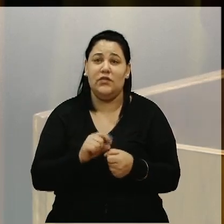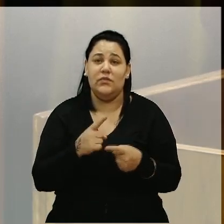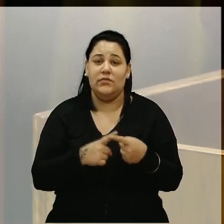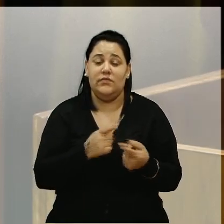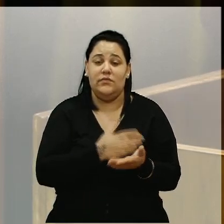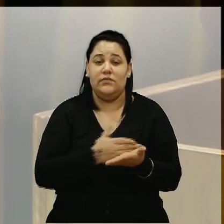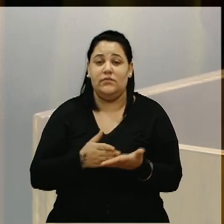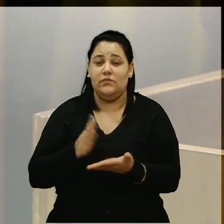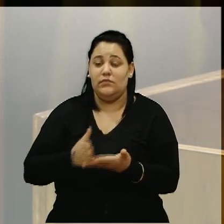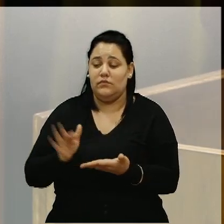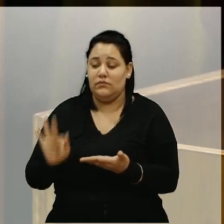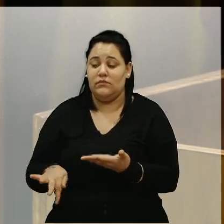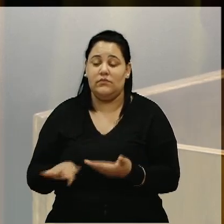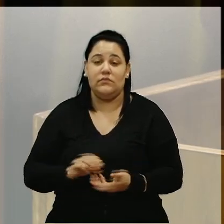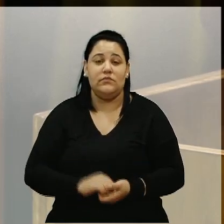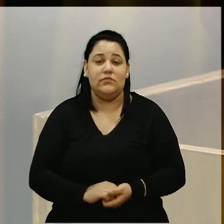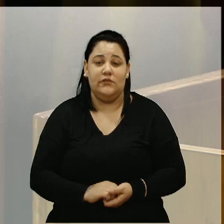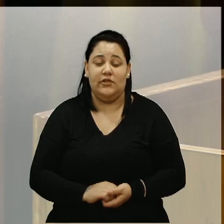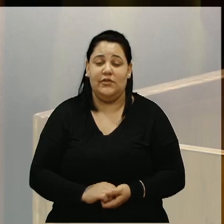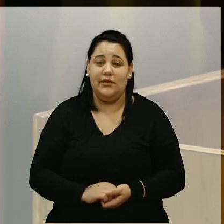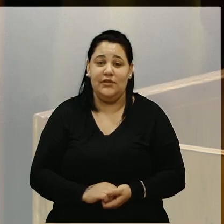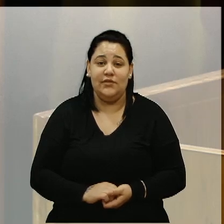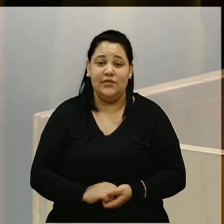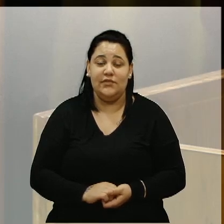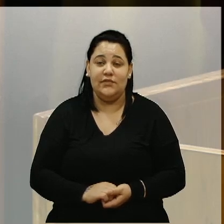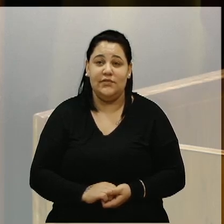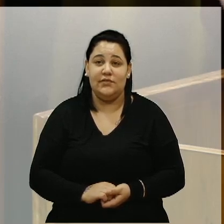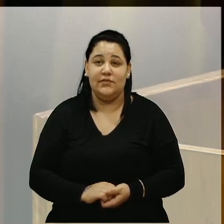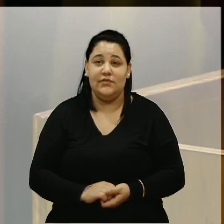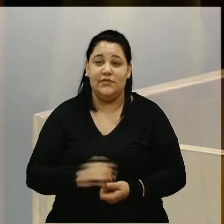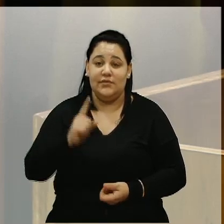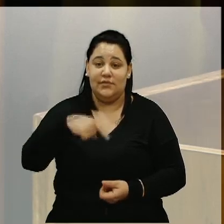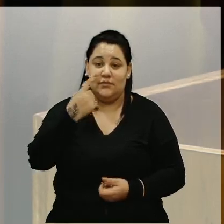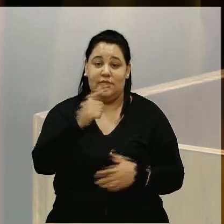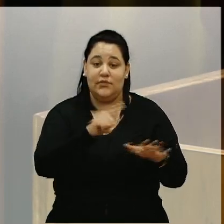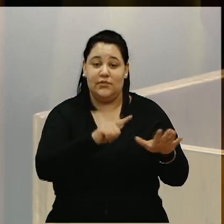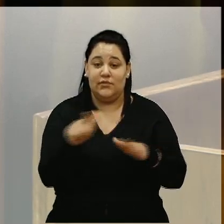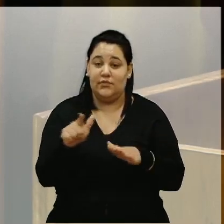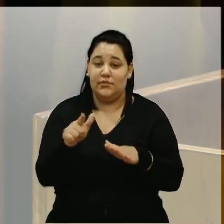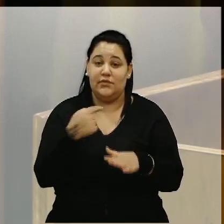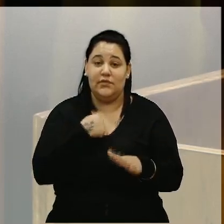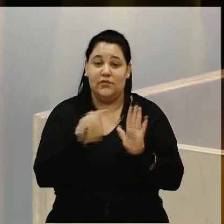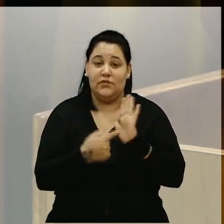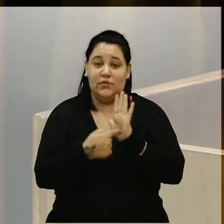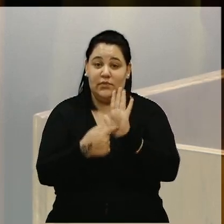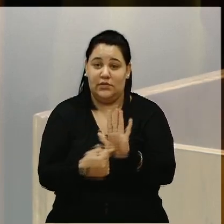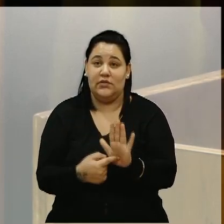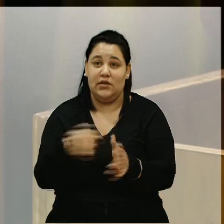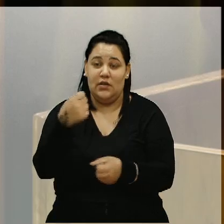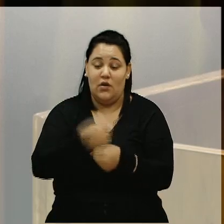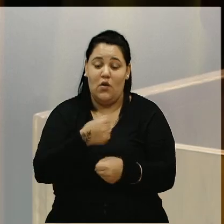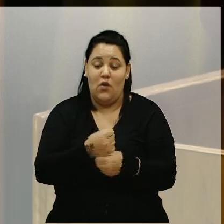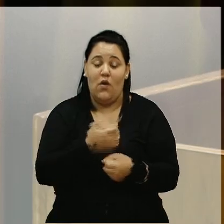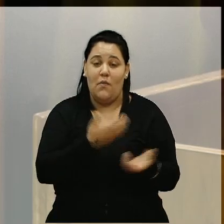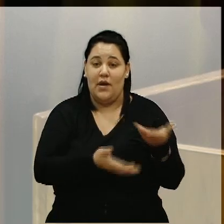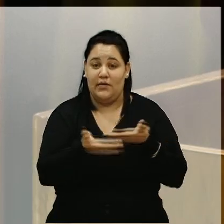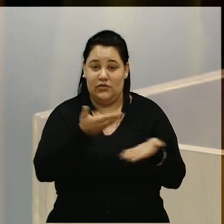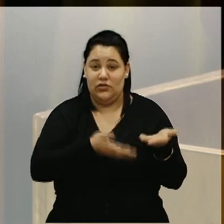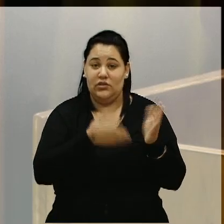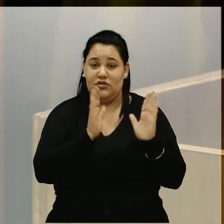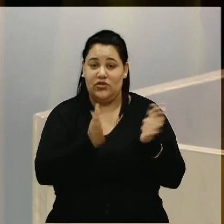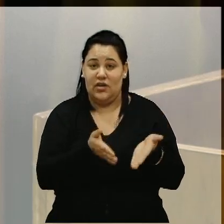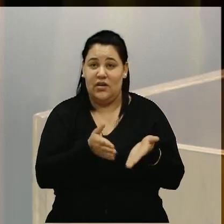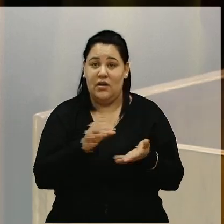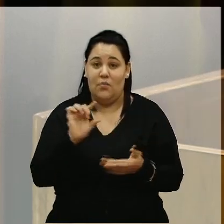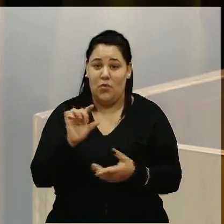e fim. Inclusive, na próxima semana eu vou apresentar aqui obras atendidas há